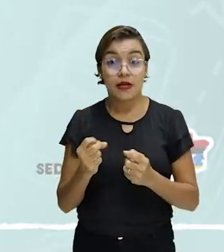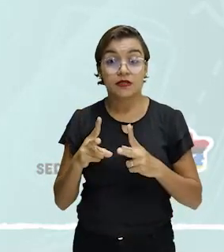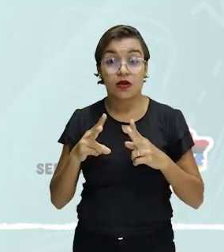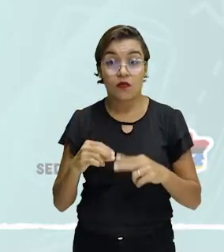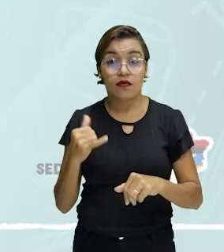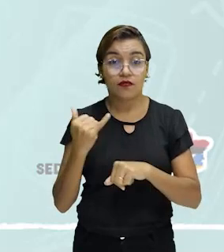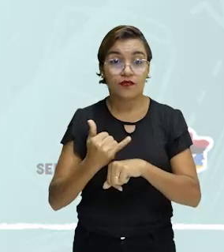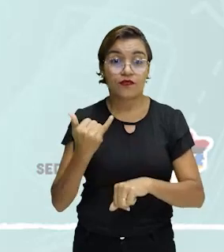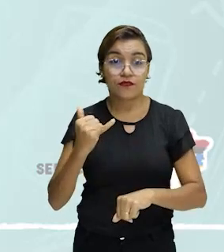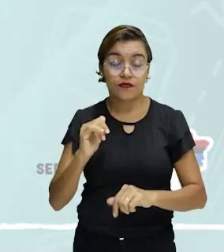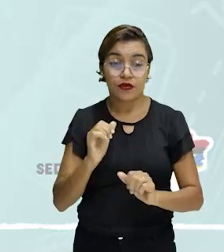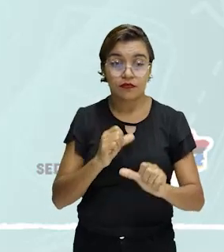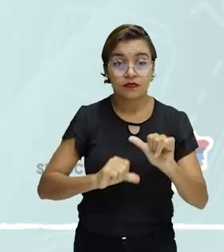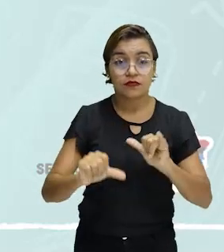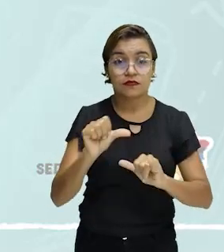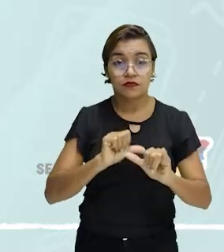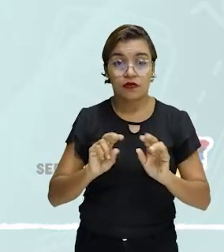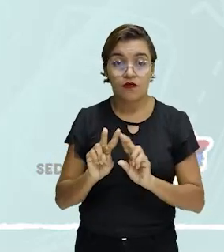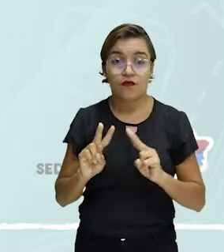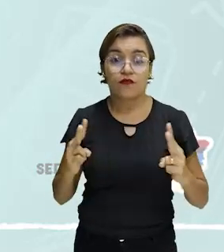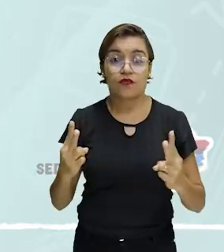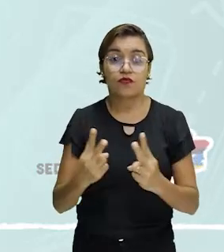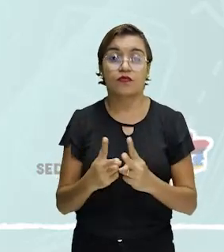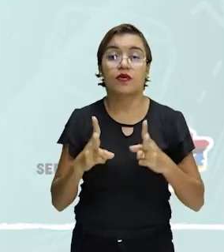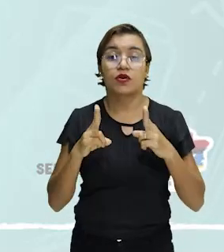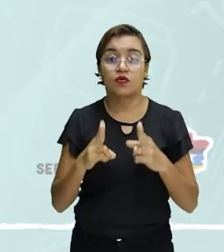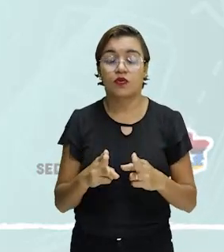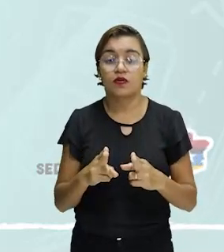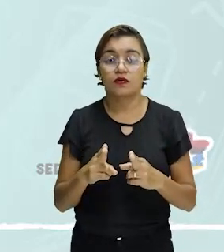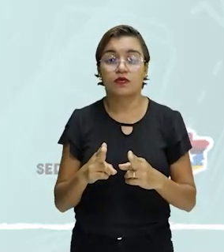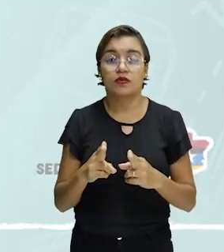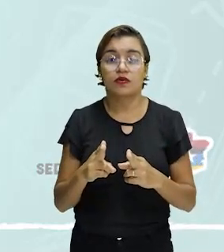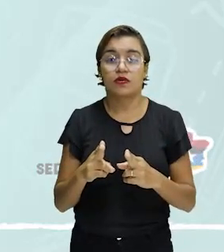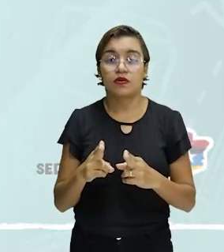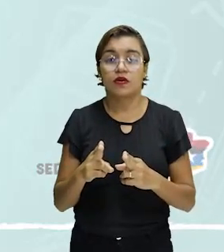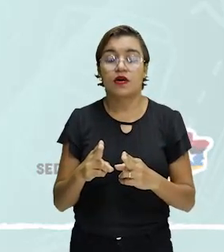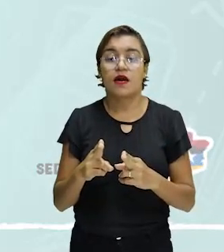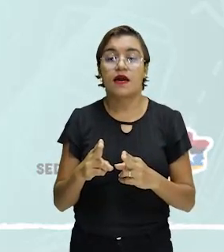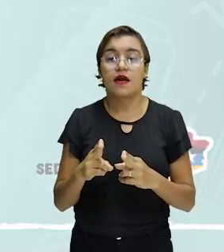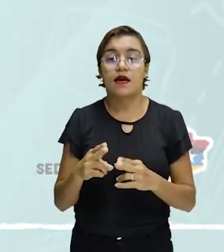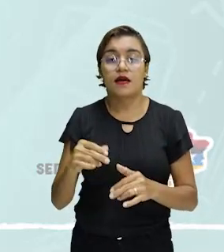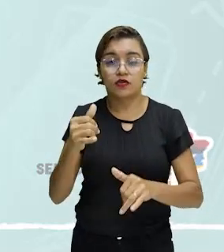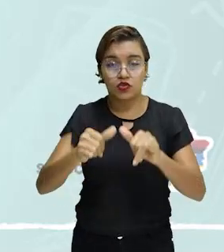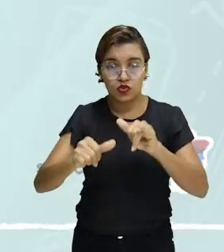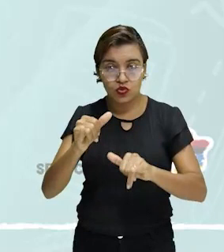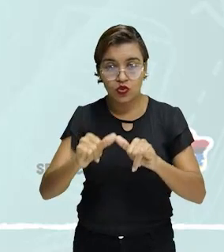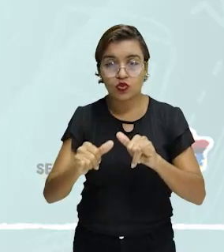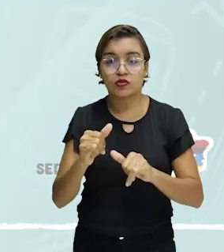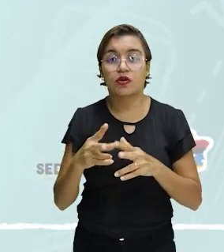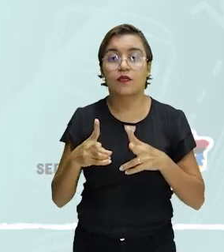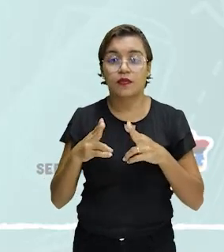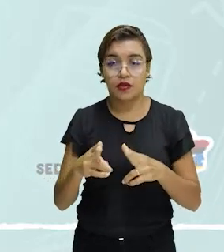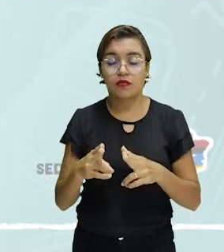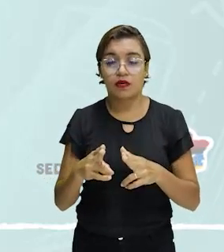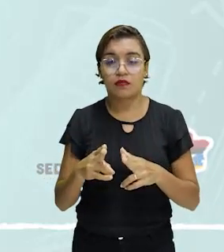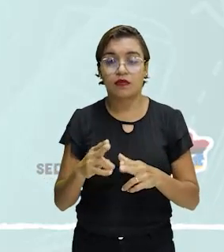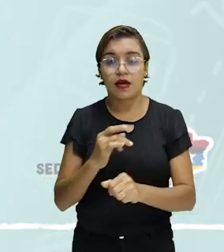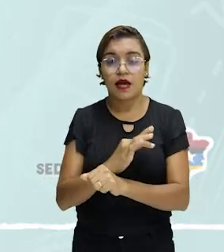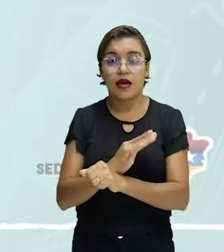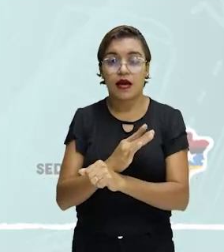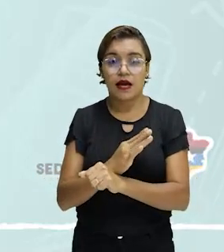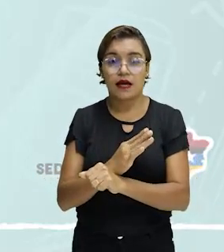iguais de ferro reagiram com volumes iguais da mesma solução aquosa de ácido clorídrico, à mesma